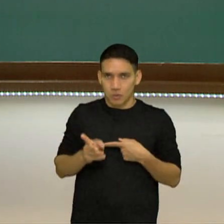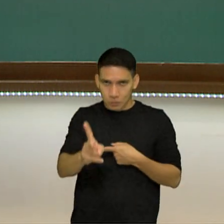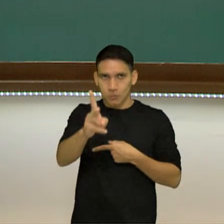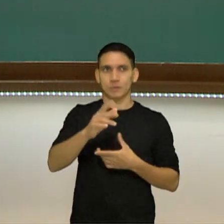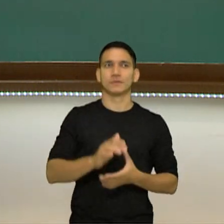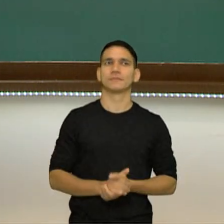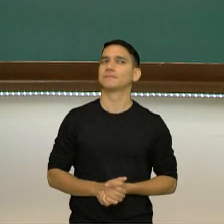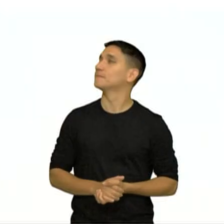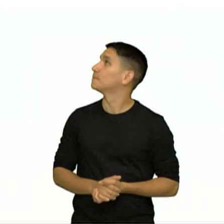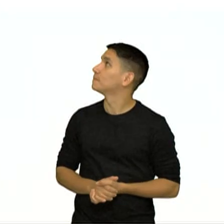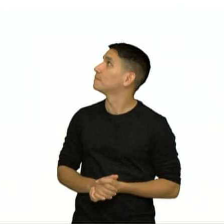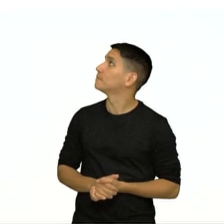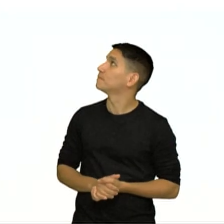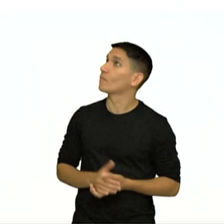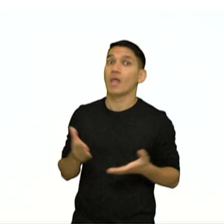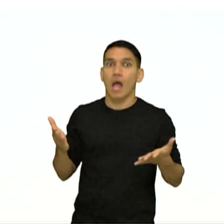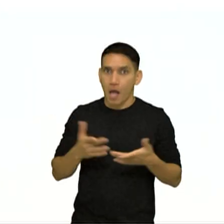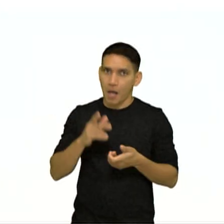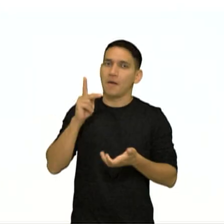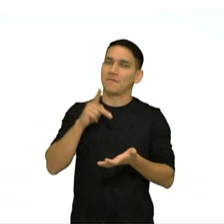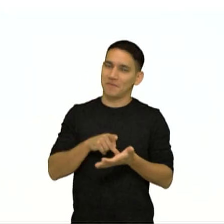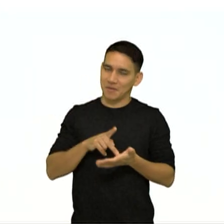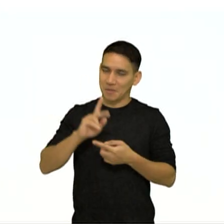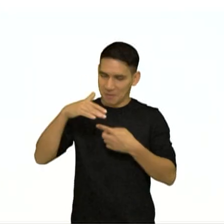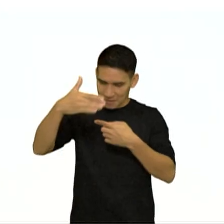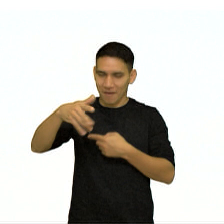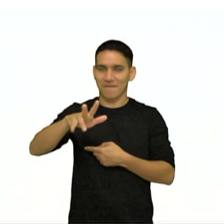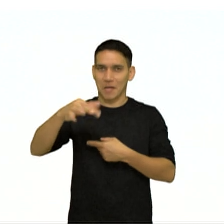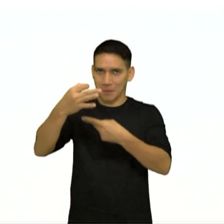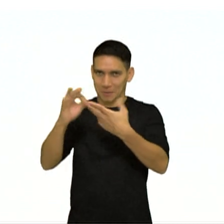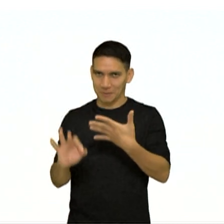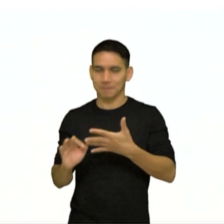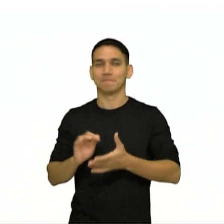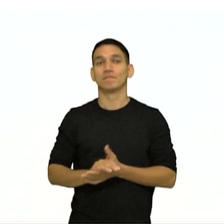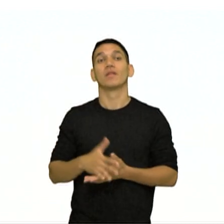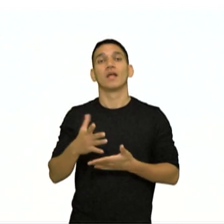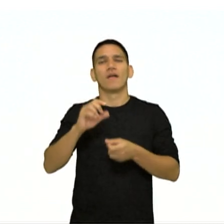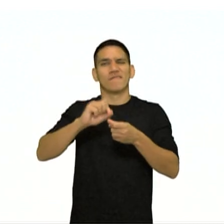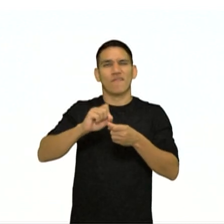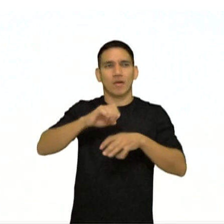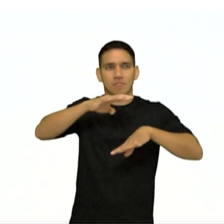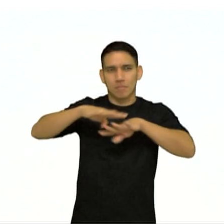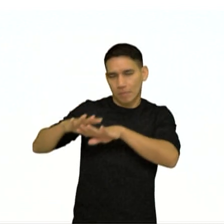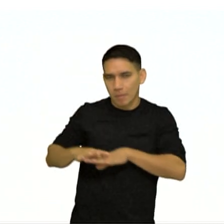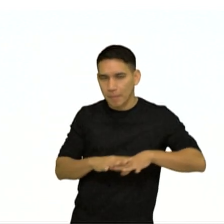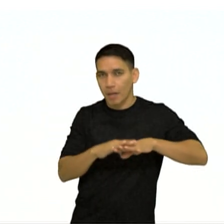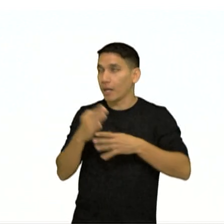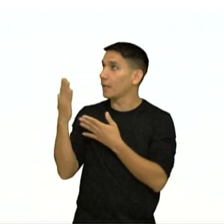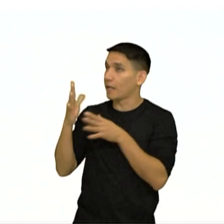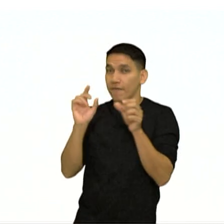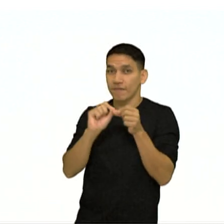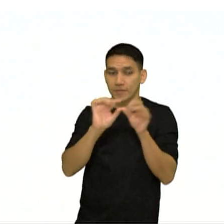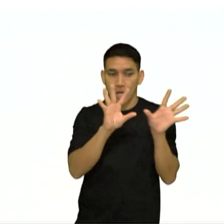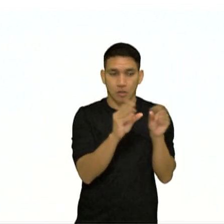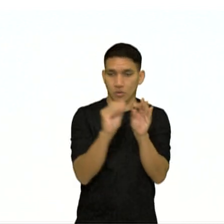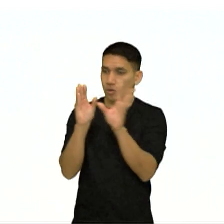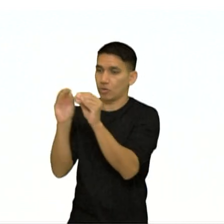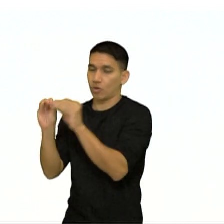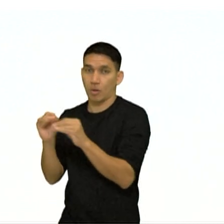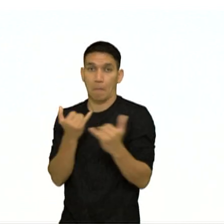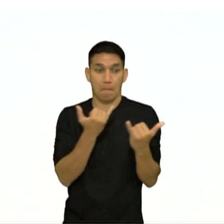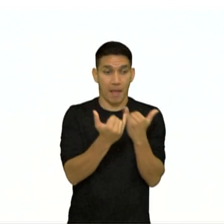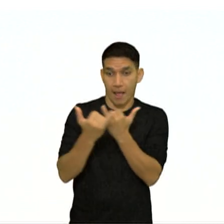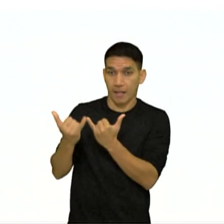os continuam e agora daqui a pouco a gente vai fazer uma correção efetue as operações utilizando a redução de termos semelhantes